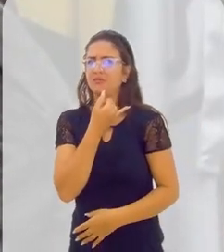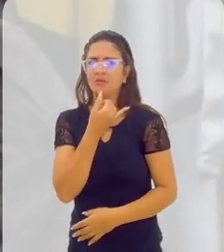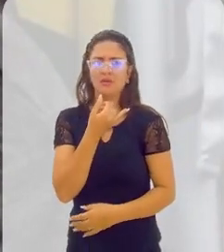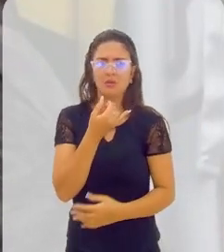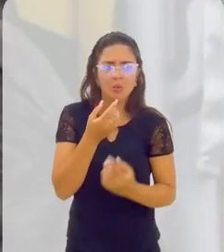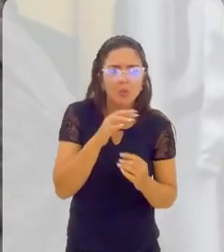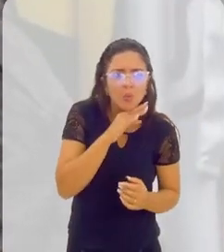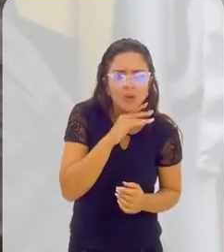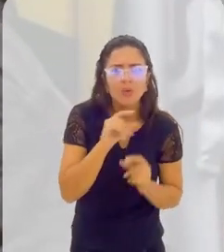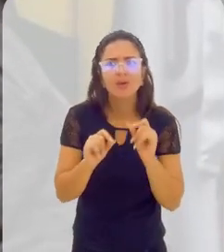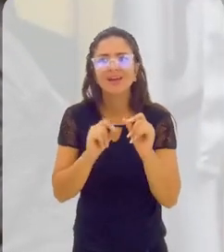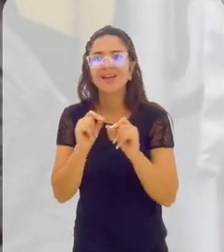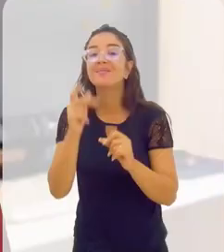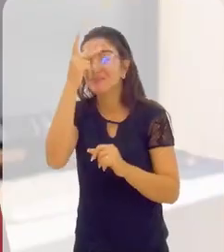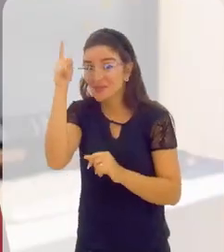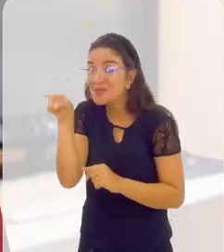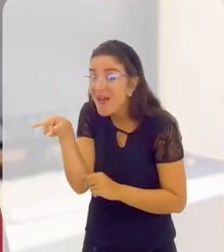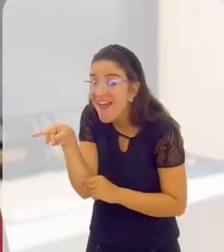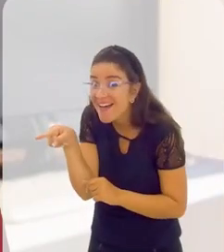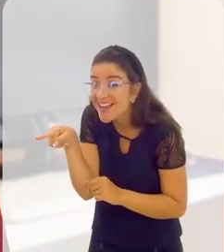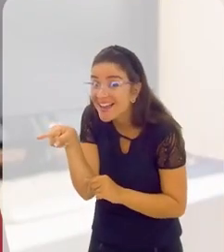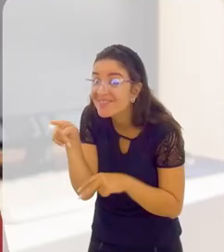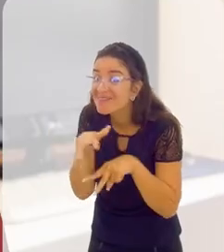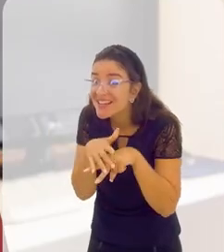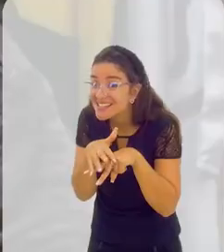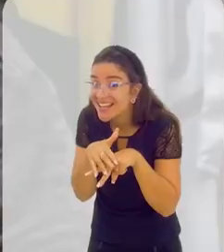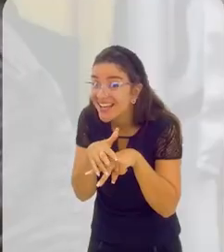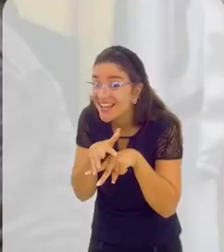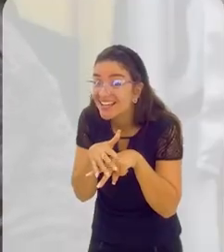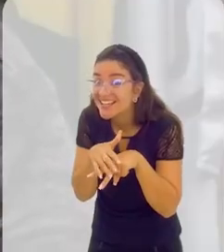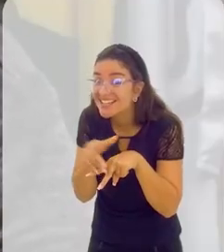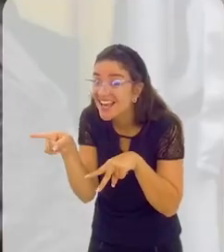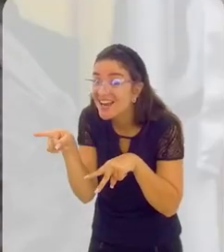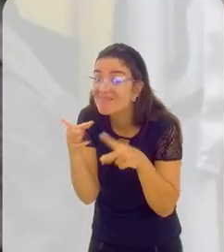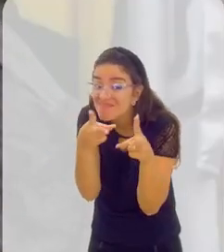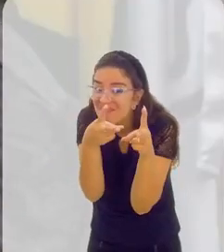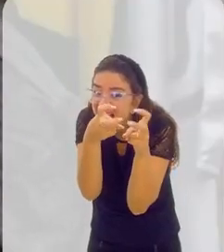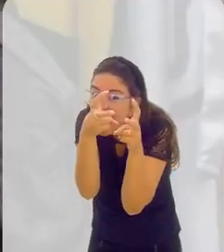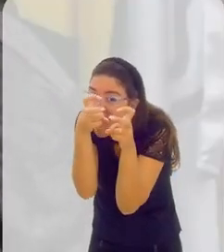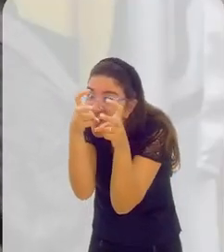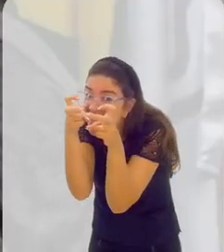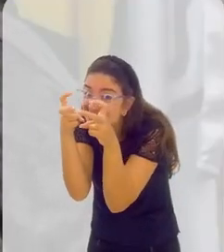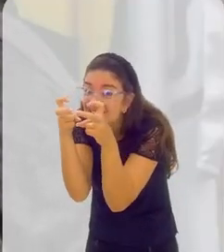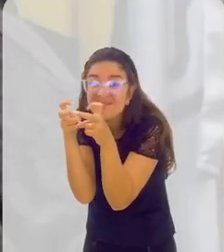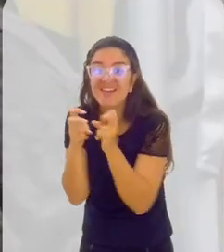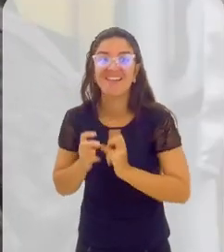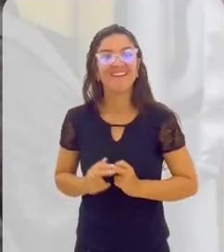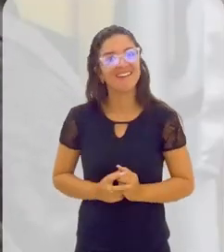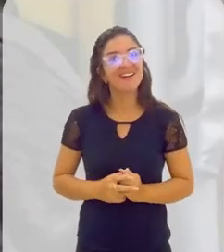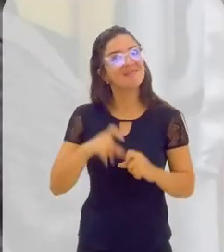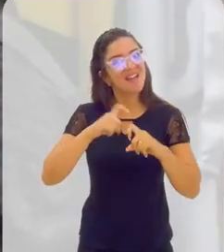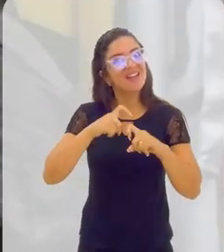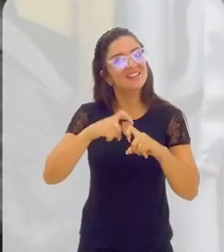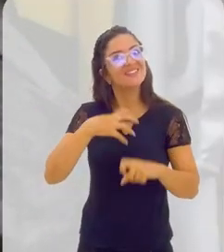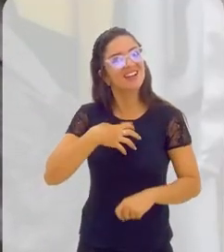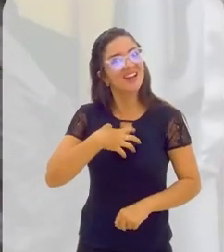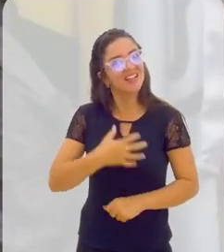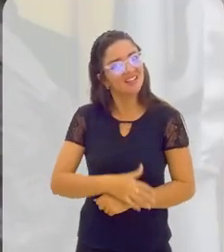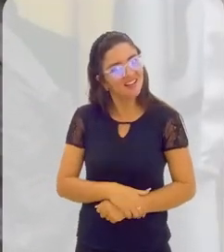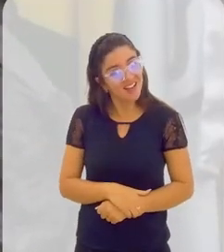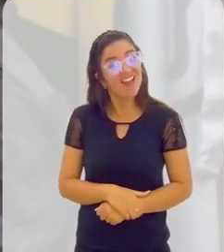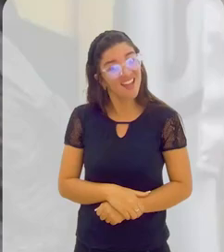é um doente que não era médico olha entende ele sacou tudo isso e estava no discursões